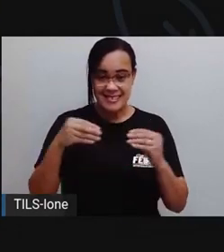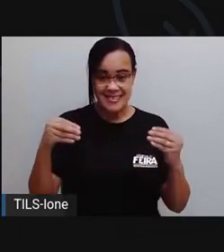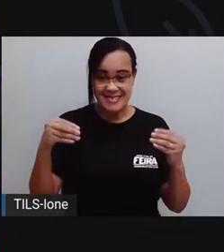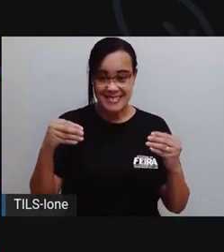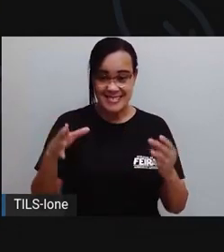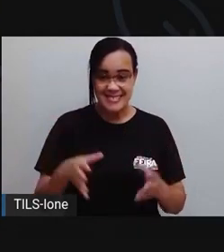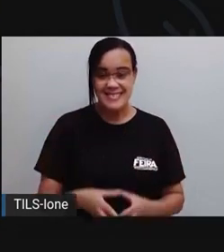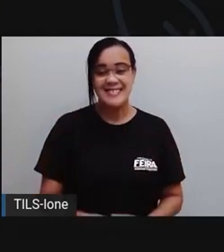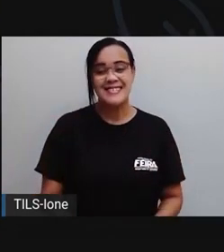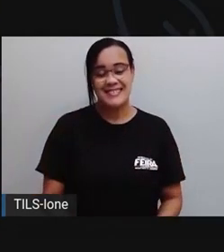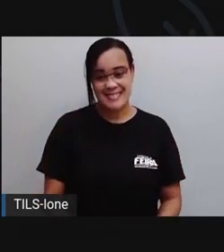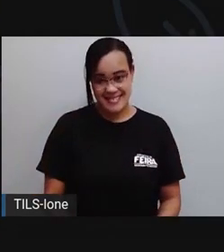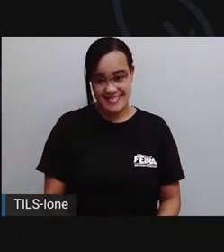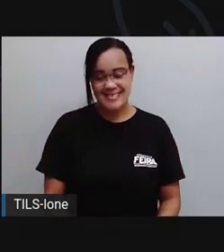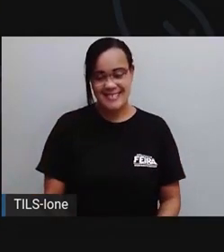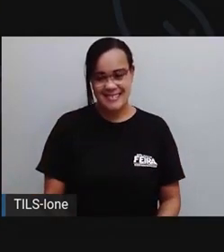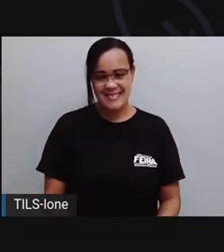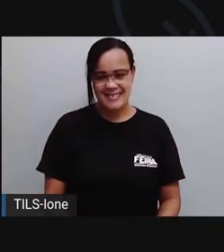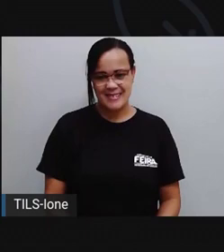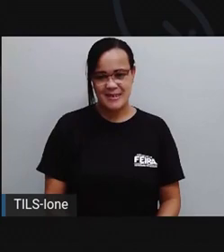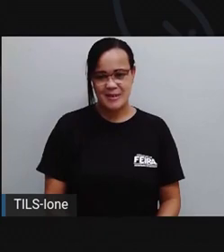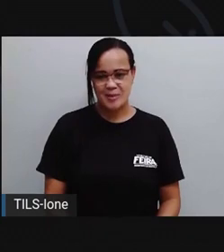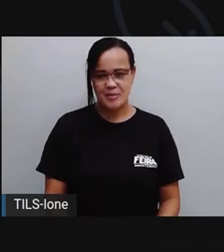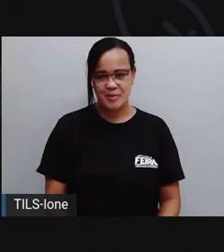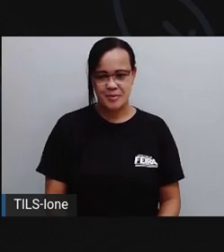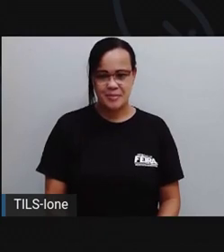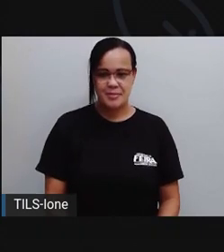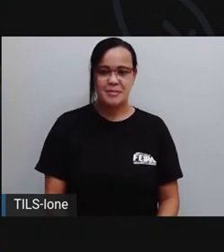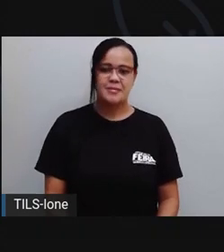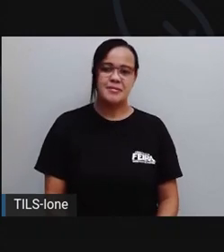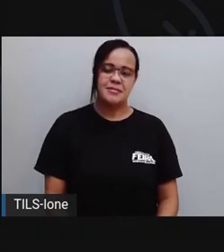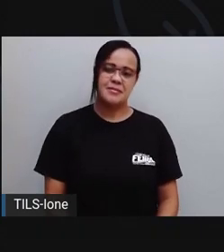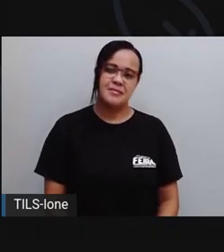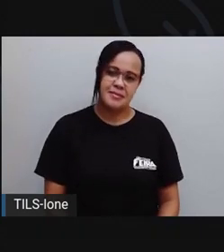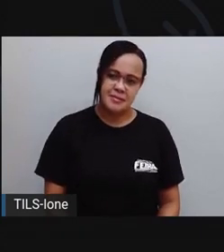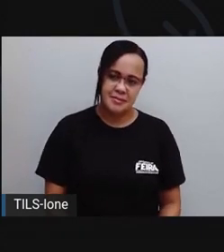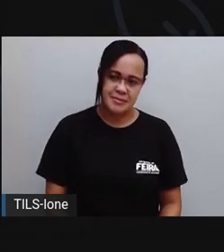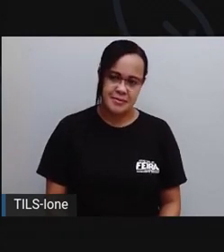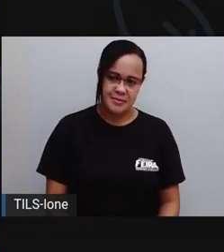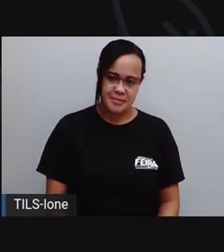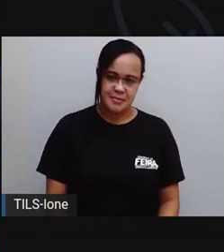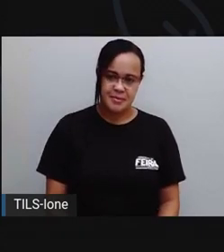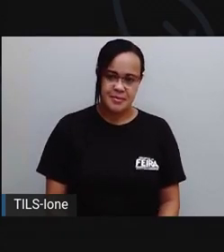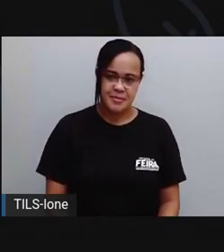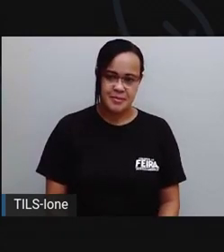que a gente seca, né? Ela desaparece. Ela fica incolor.